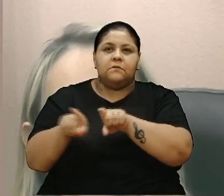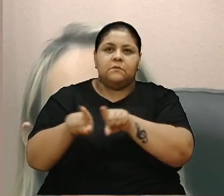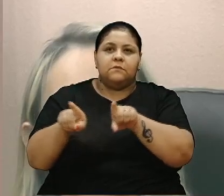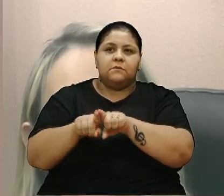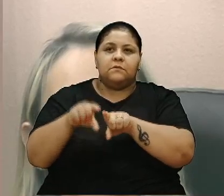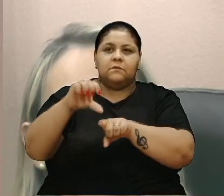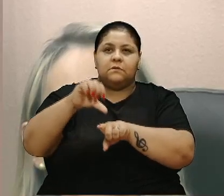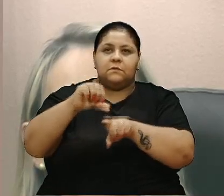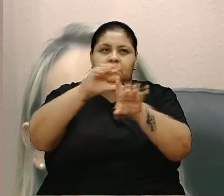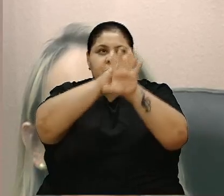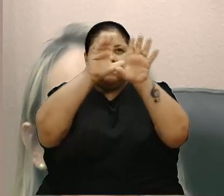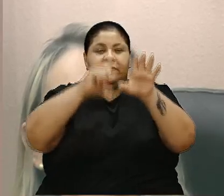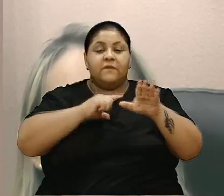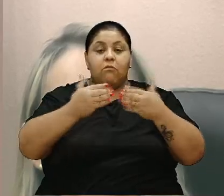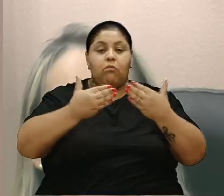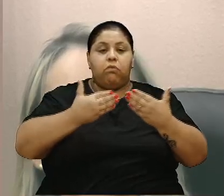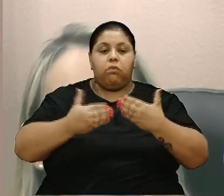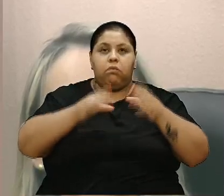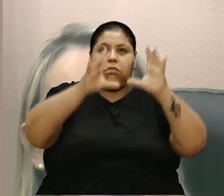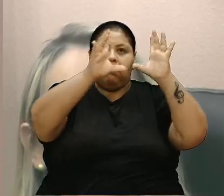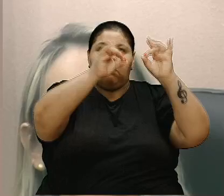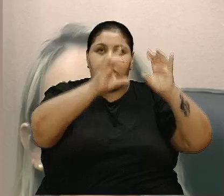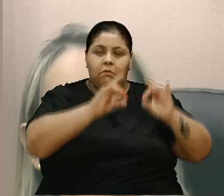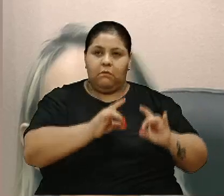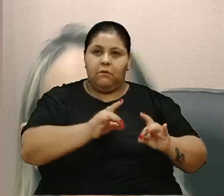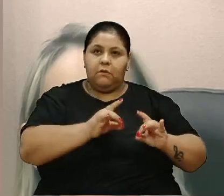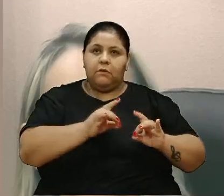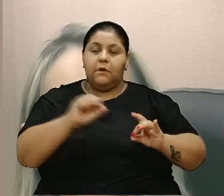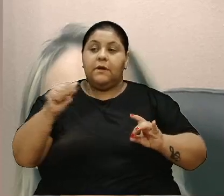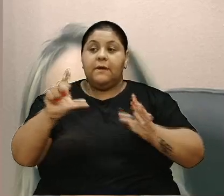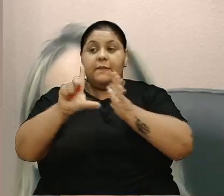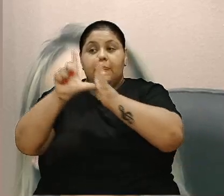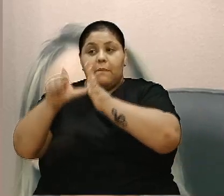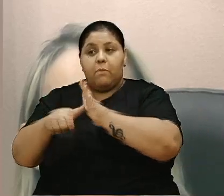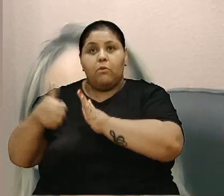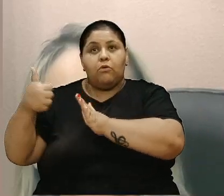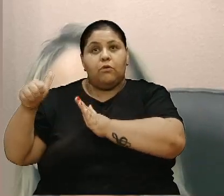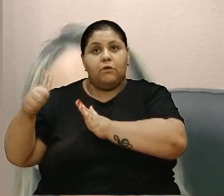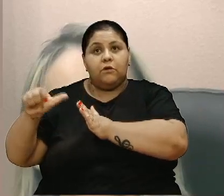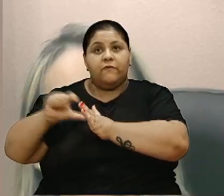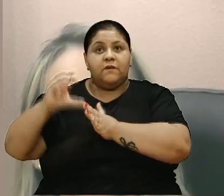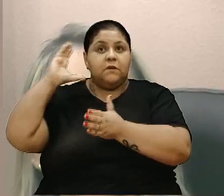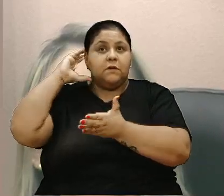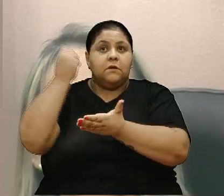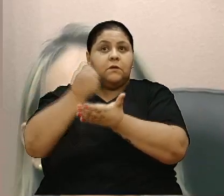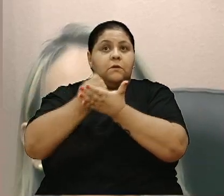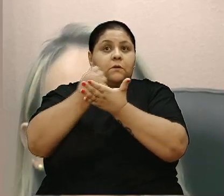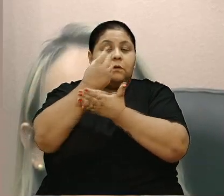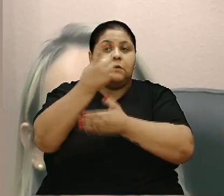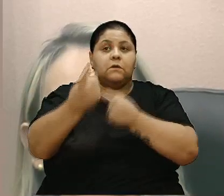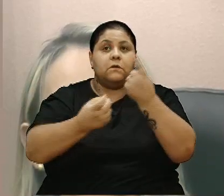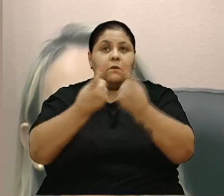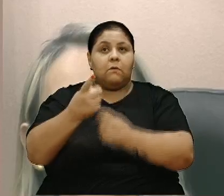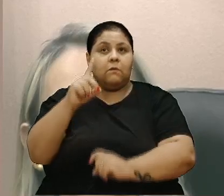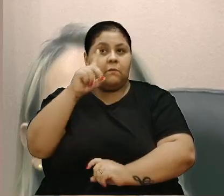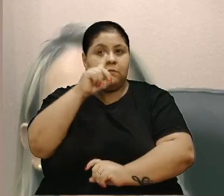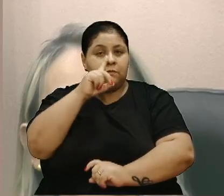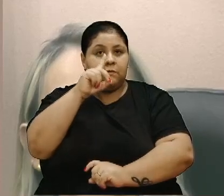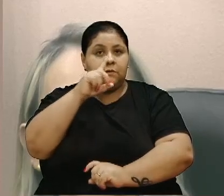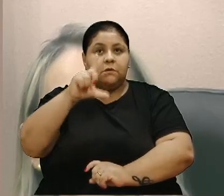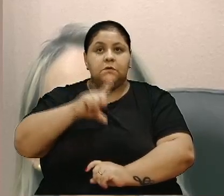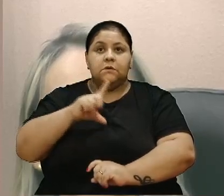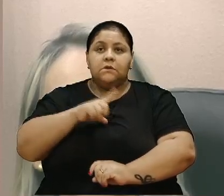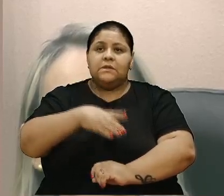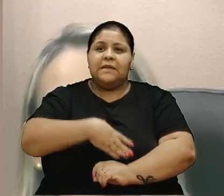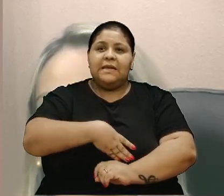9 da manhã vai ter um bate-papo com especialistas e às 11 da manhã vai ter um podcast com algumas mães que têm seus